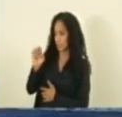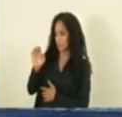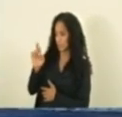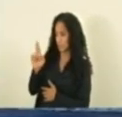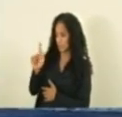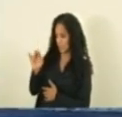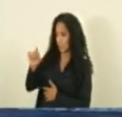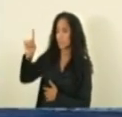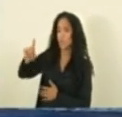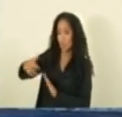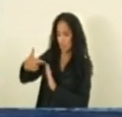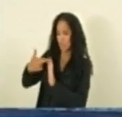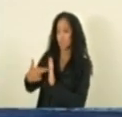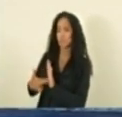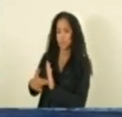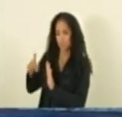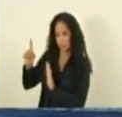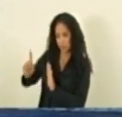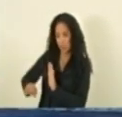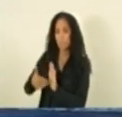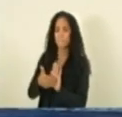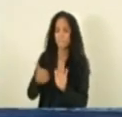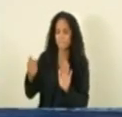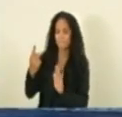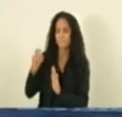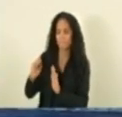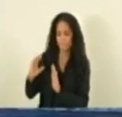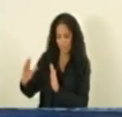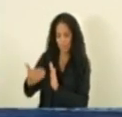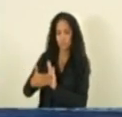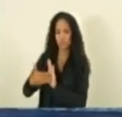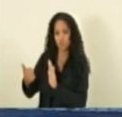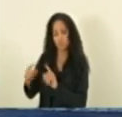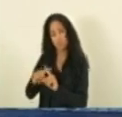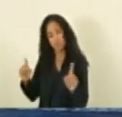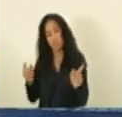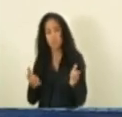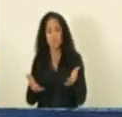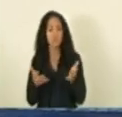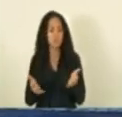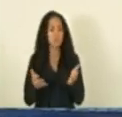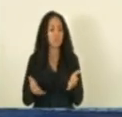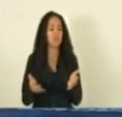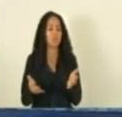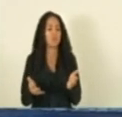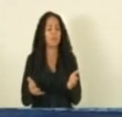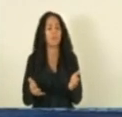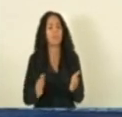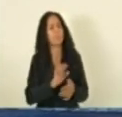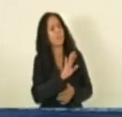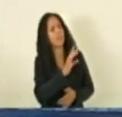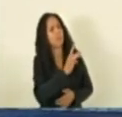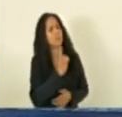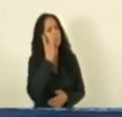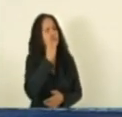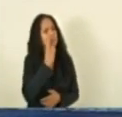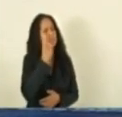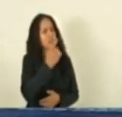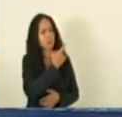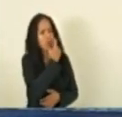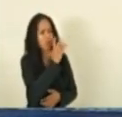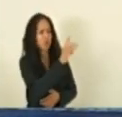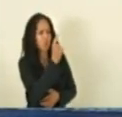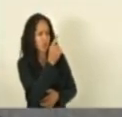regimental, a PEC fica baixada de pauta, mas eu gostaria de... Deputado Dari. Só um